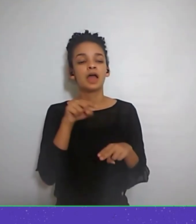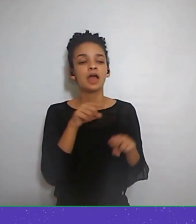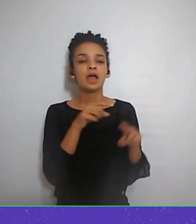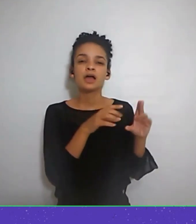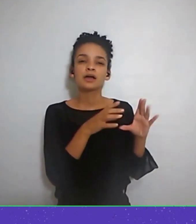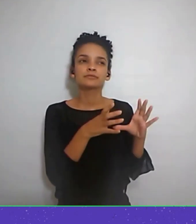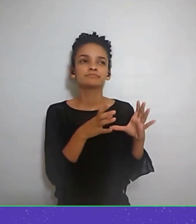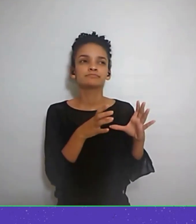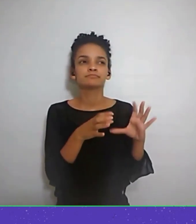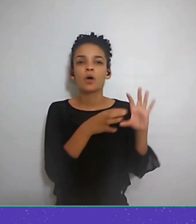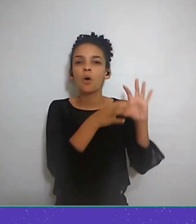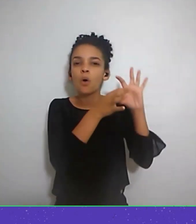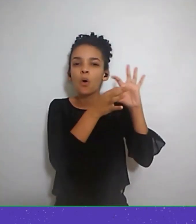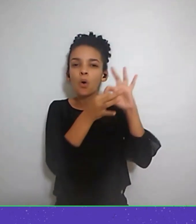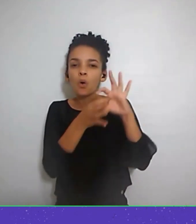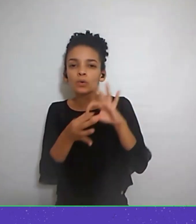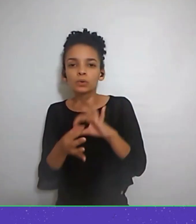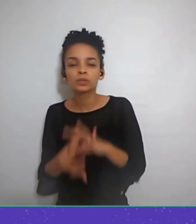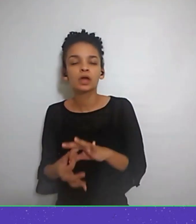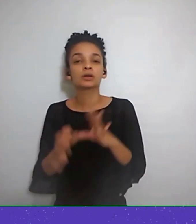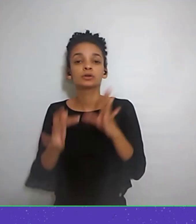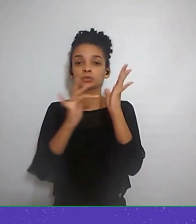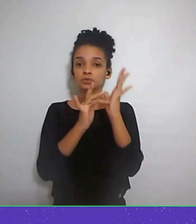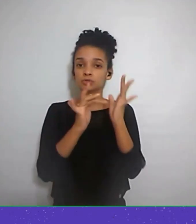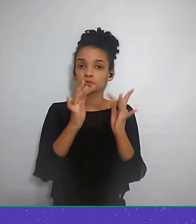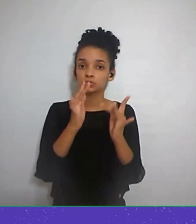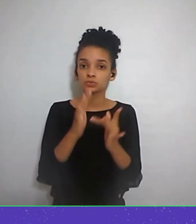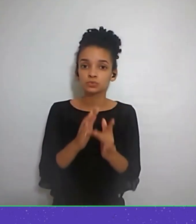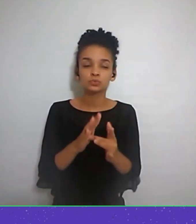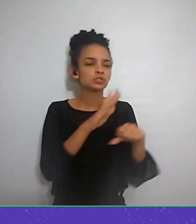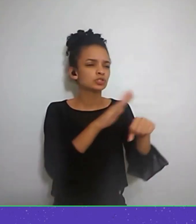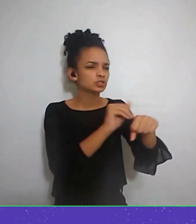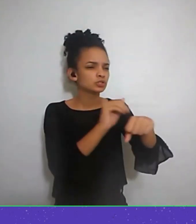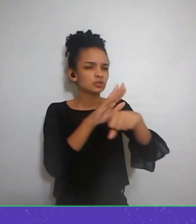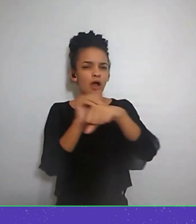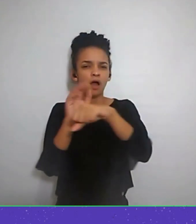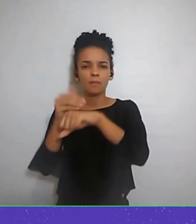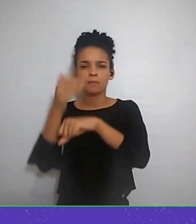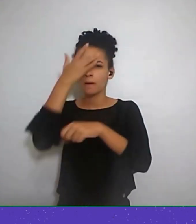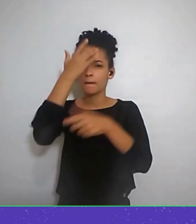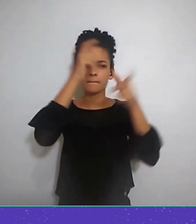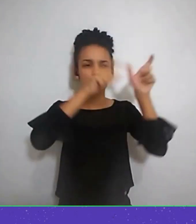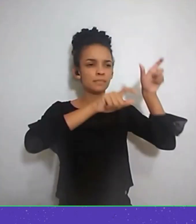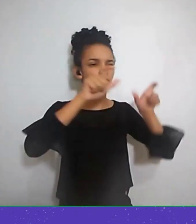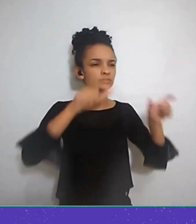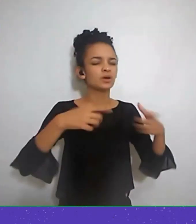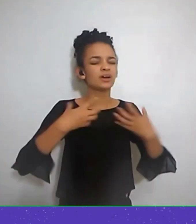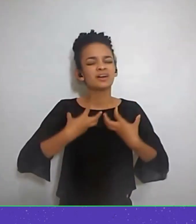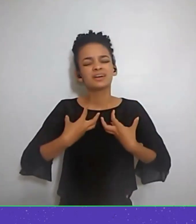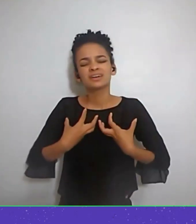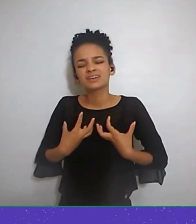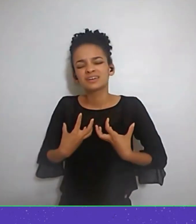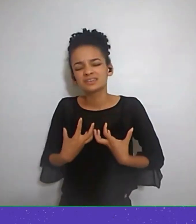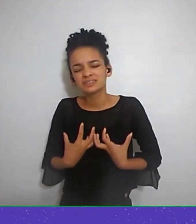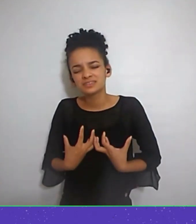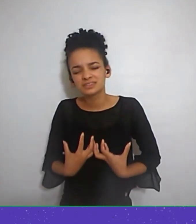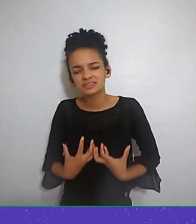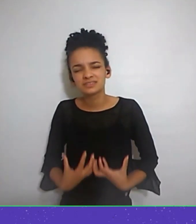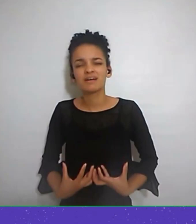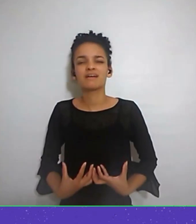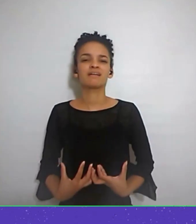Jesus convocou todos os que estavam cansados e sobrecarregados. Vamos dar uma olhada em Mateus